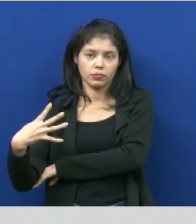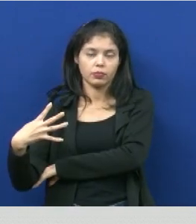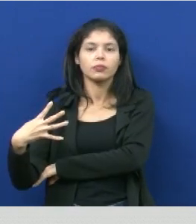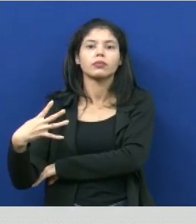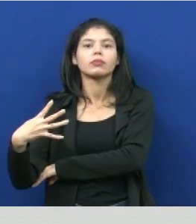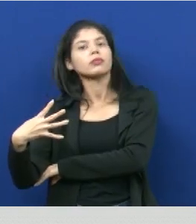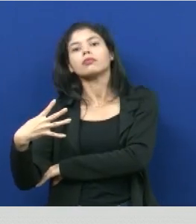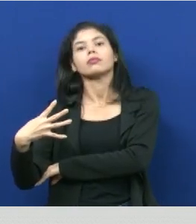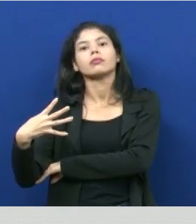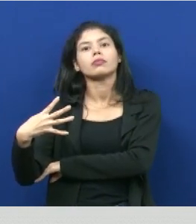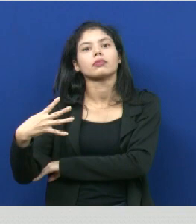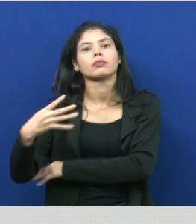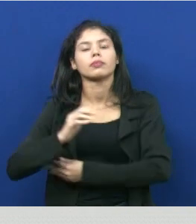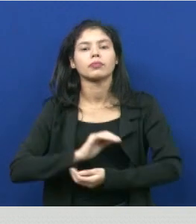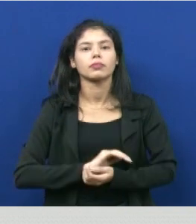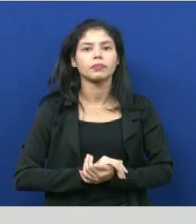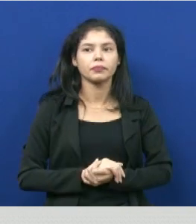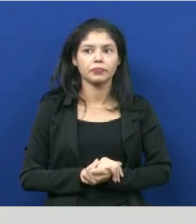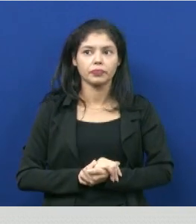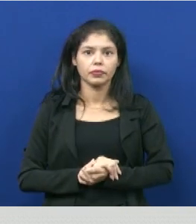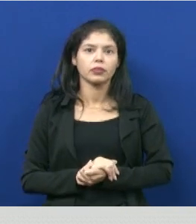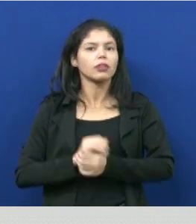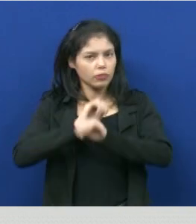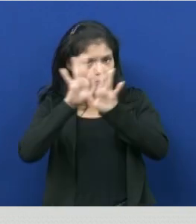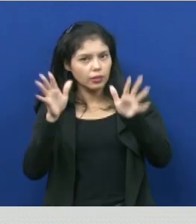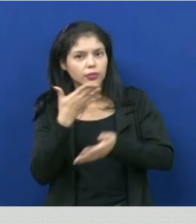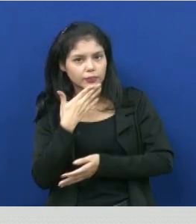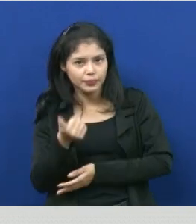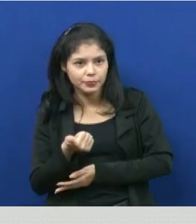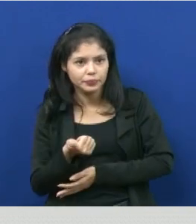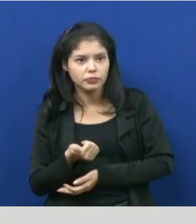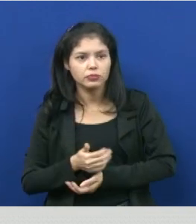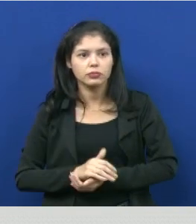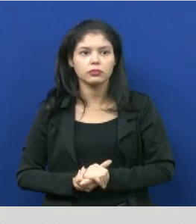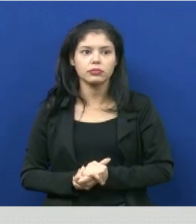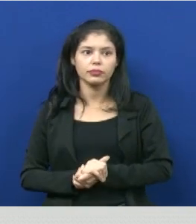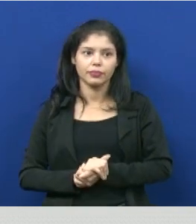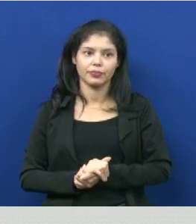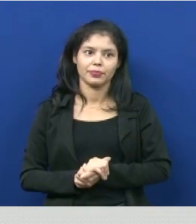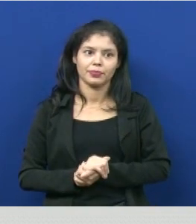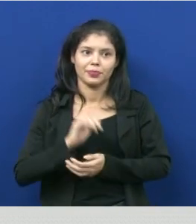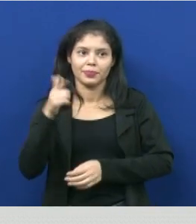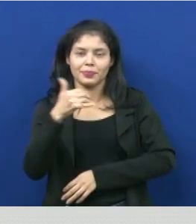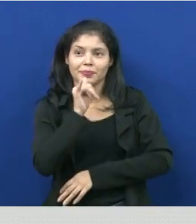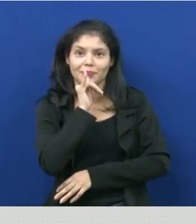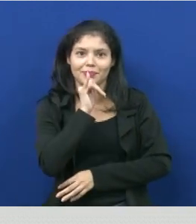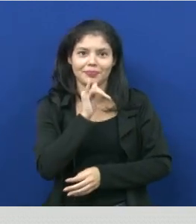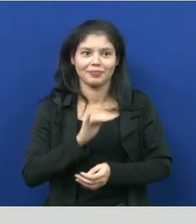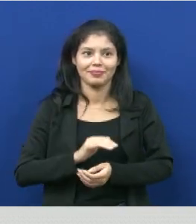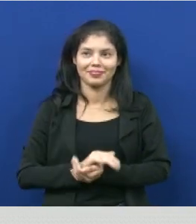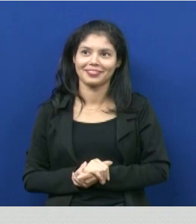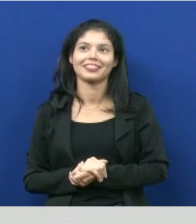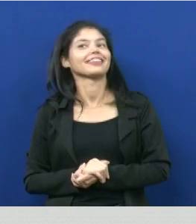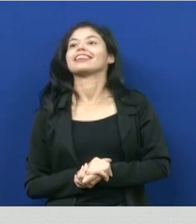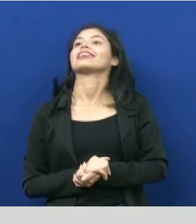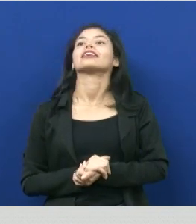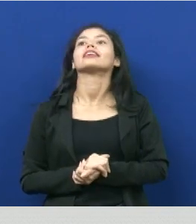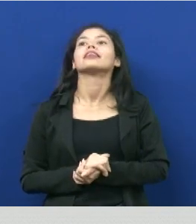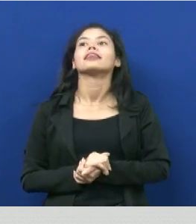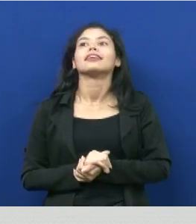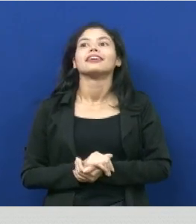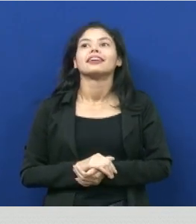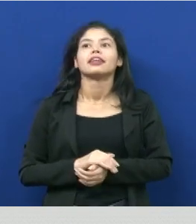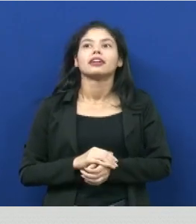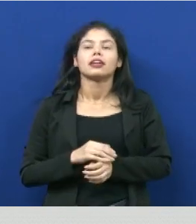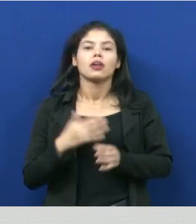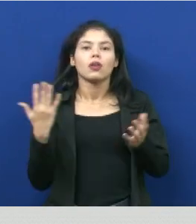24 dividido para 6 é 4. Ficou claro para você? Vamos ver outros exemplos. Aplicação no